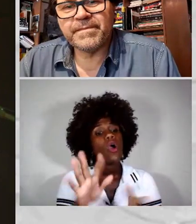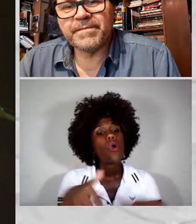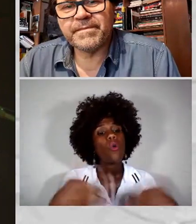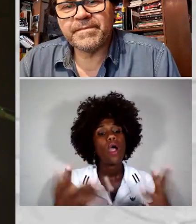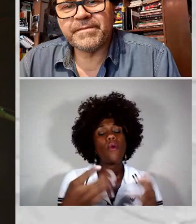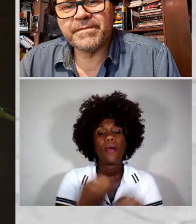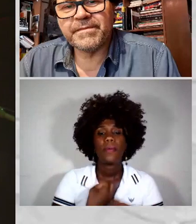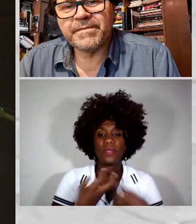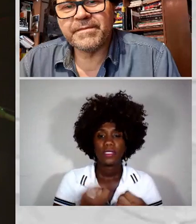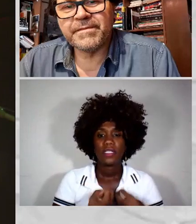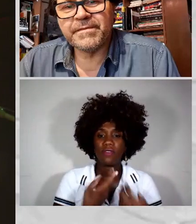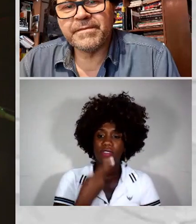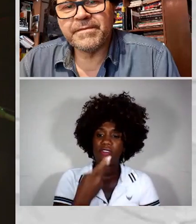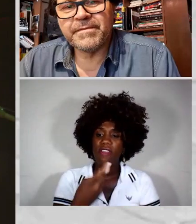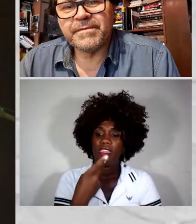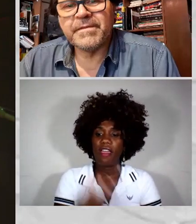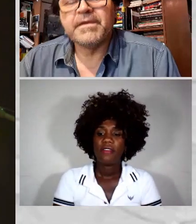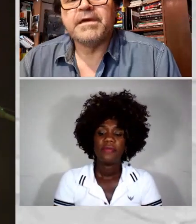que verso você deixaria?